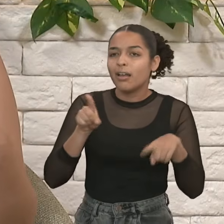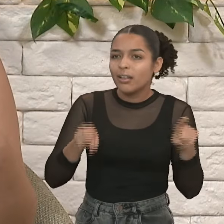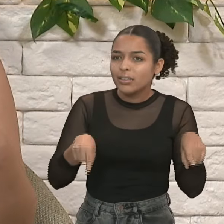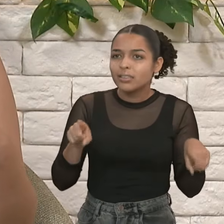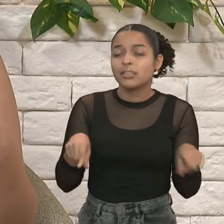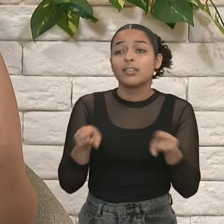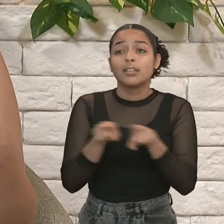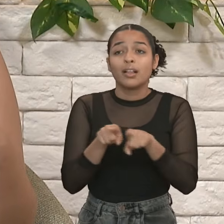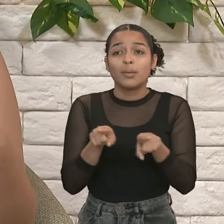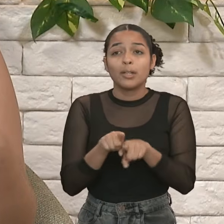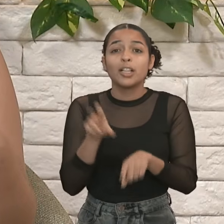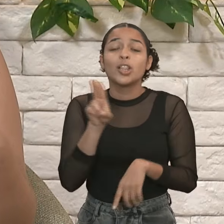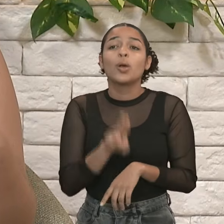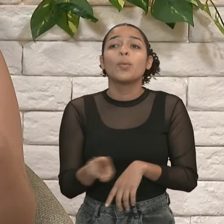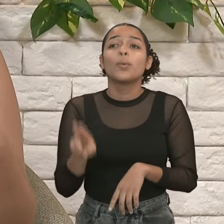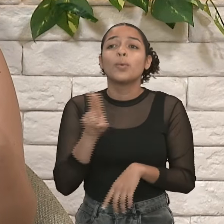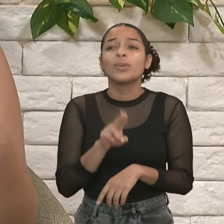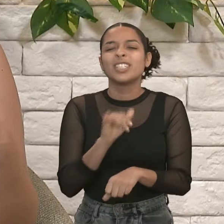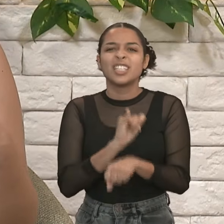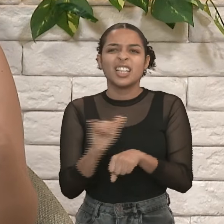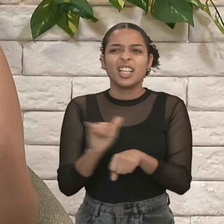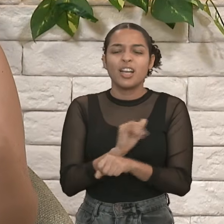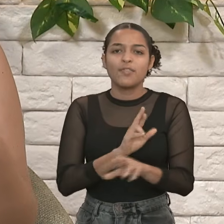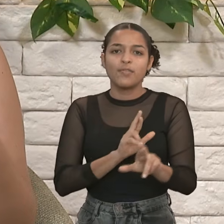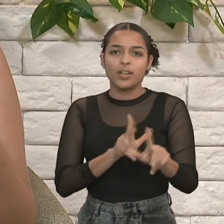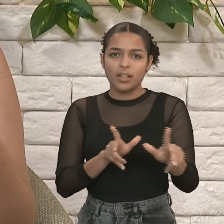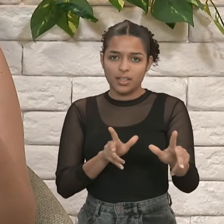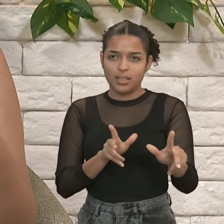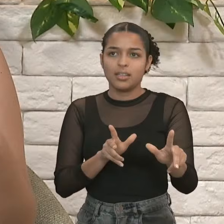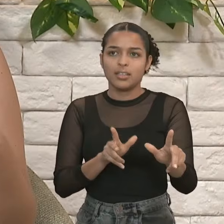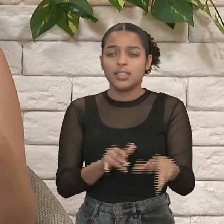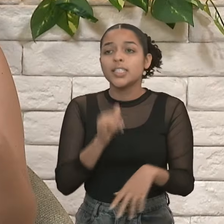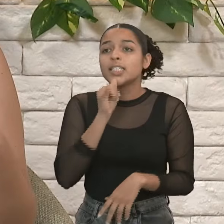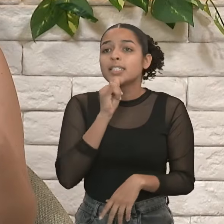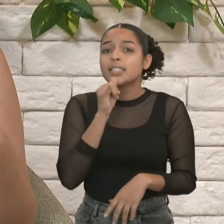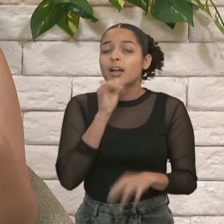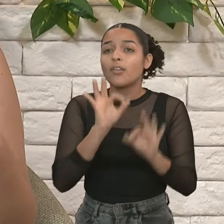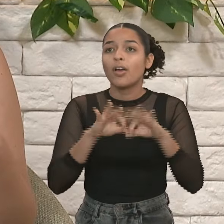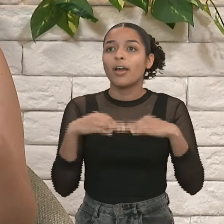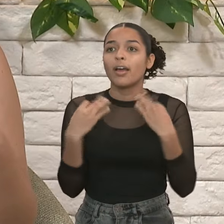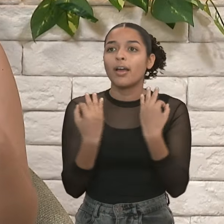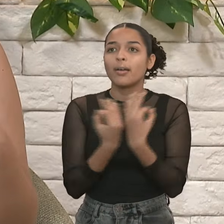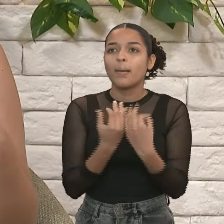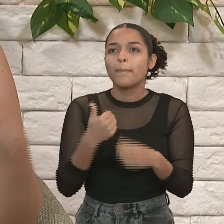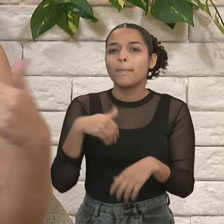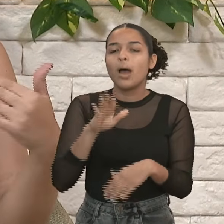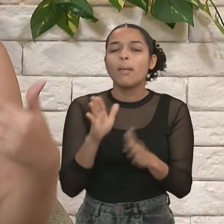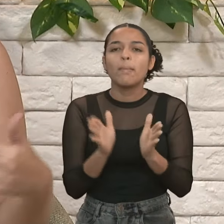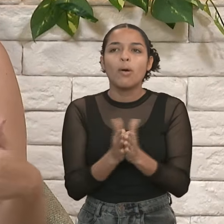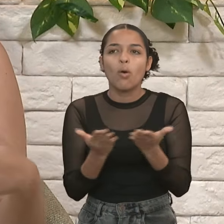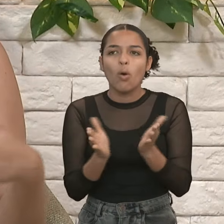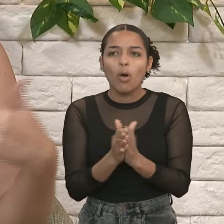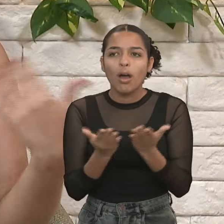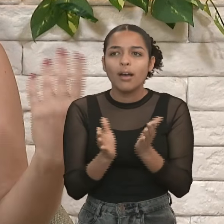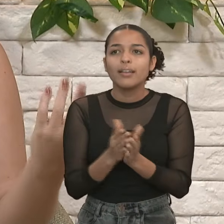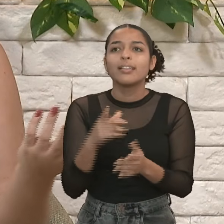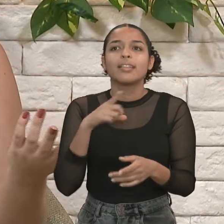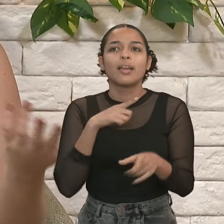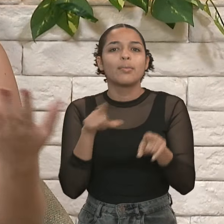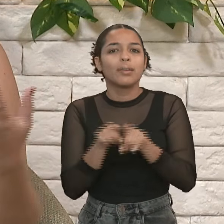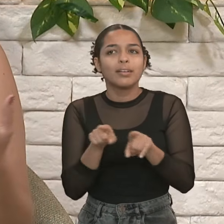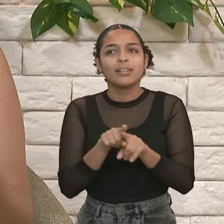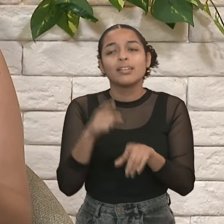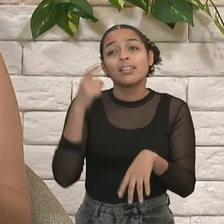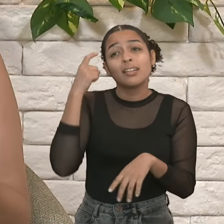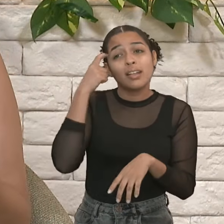usos diferentes, né? Alguns estudos mostram que famílias de renda socioeconômica mais baixa tendem a acreditar que as mídias